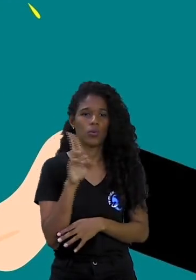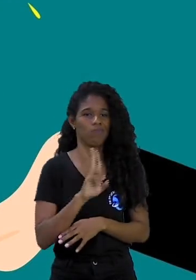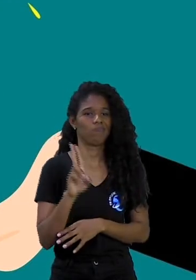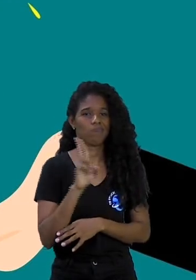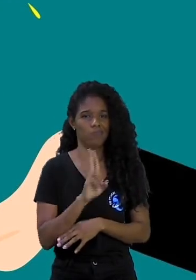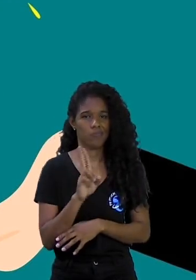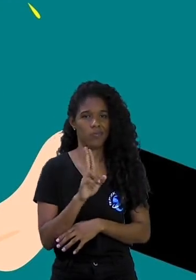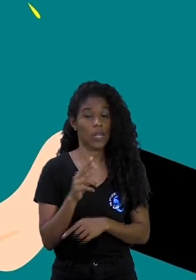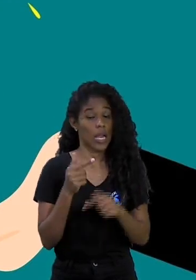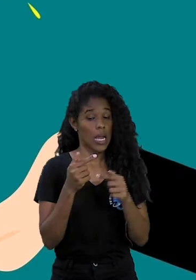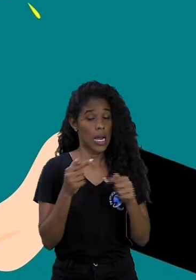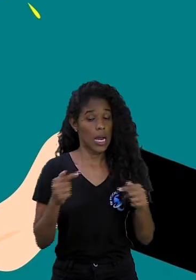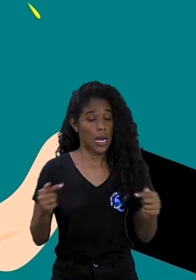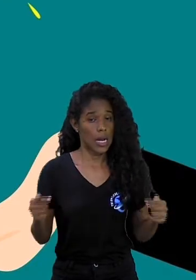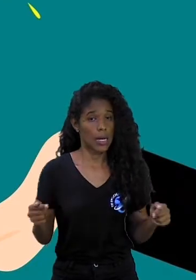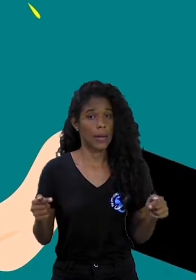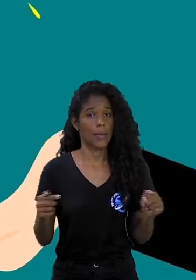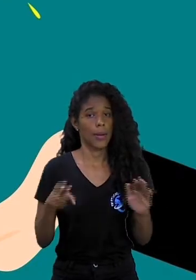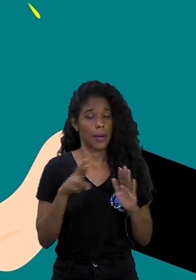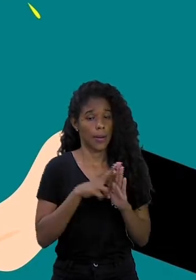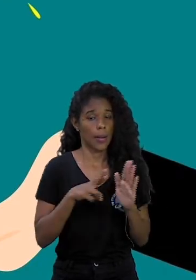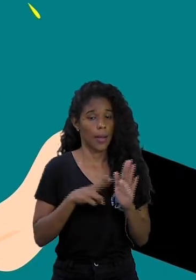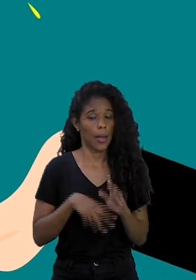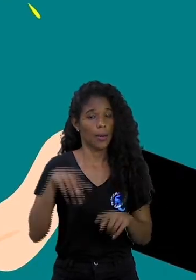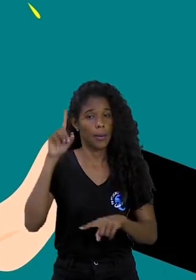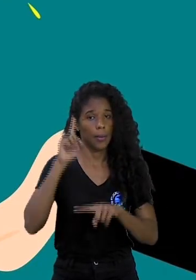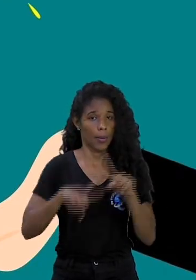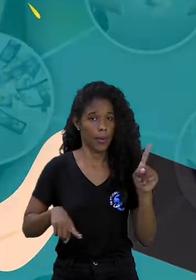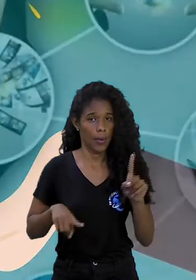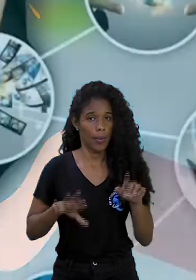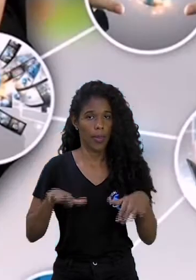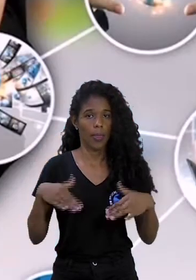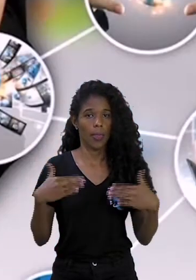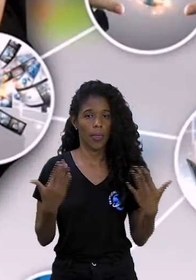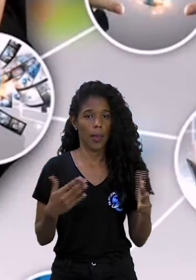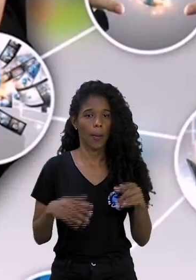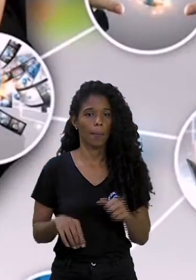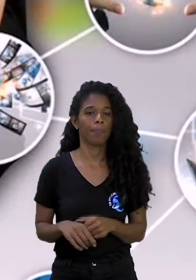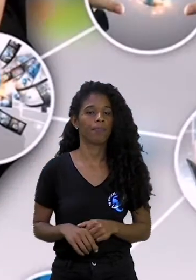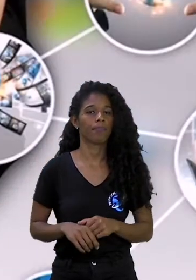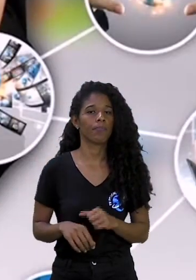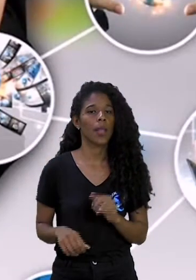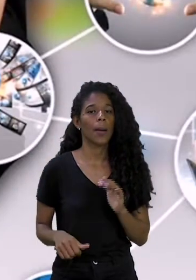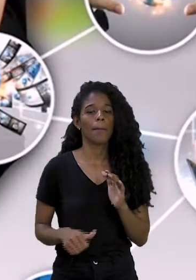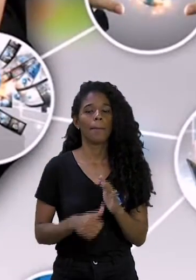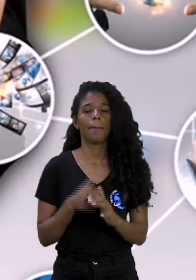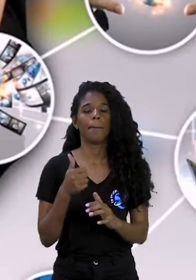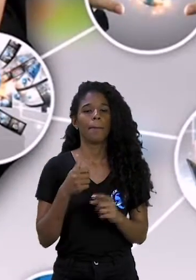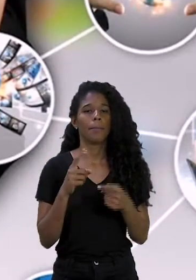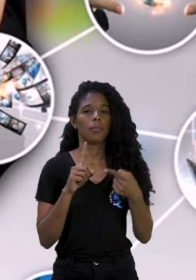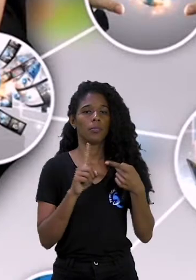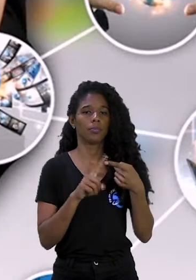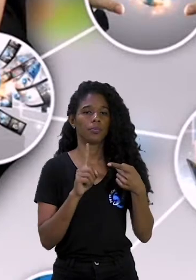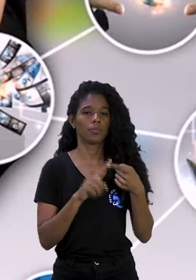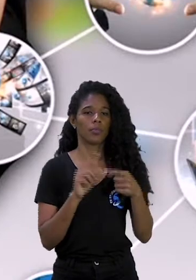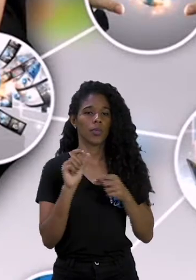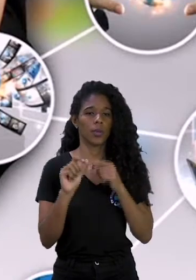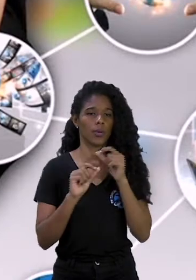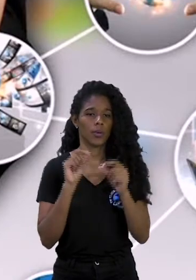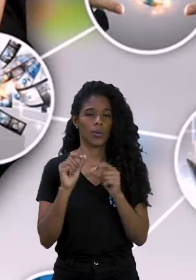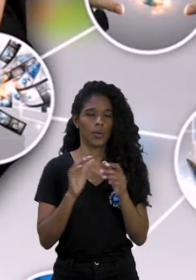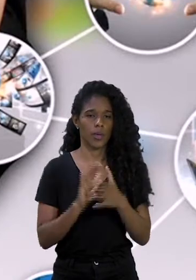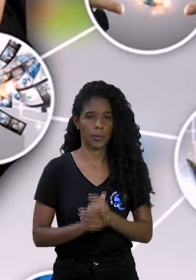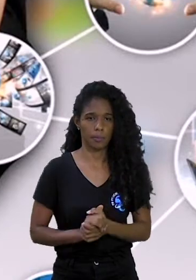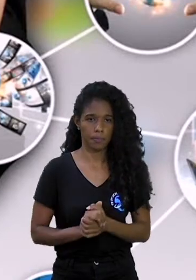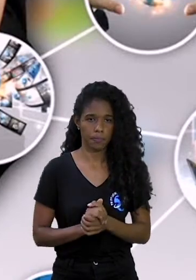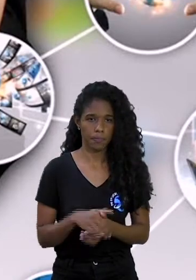hífen. Então, por isso que eu trouxe para vocês. Primeiro, quando o prefixo termina em vogal